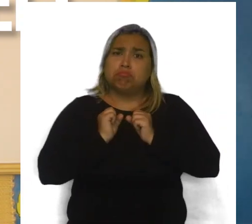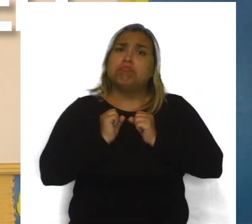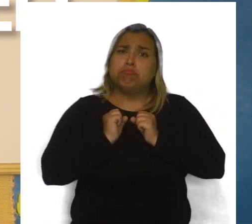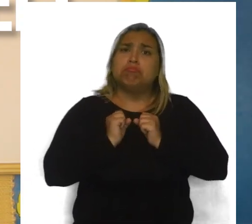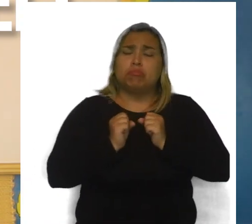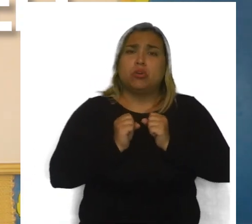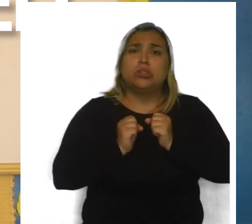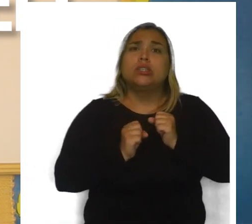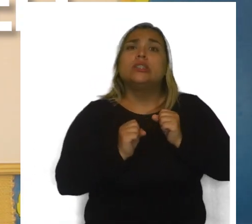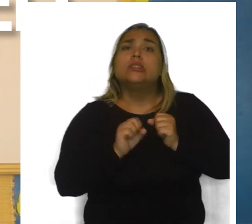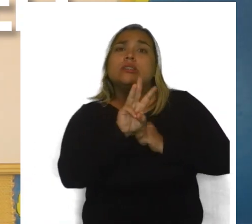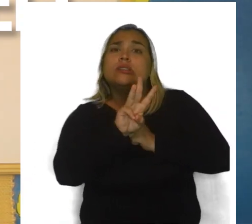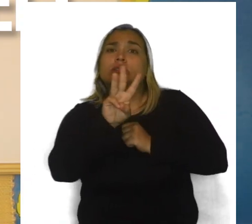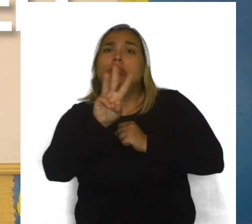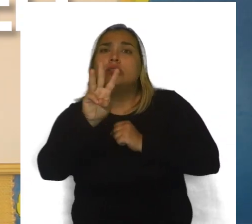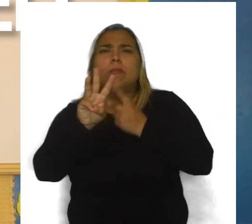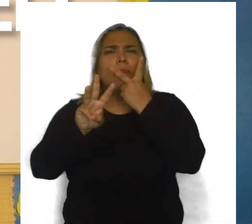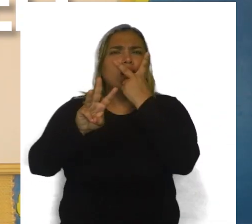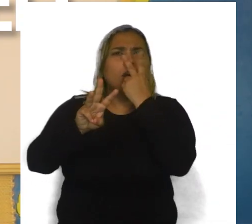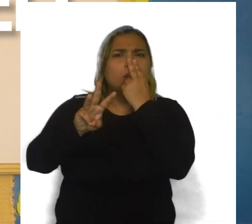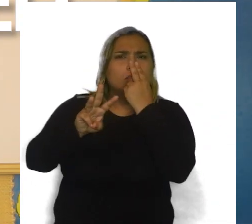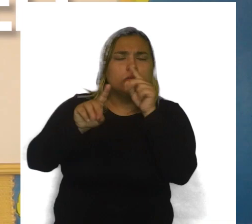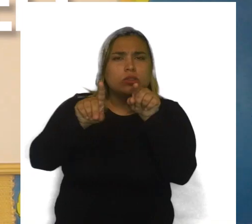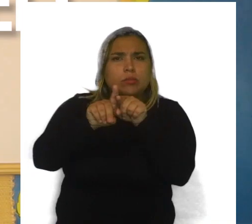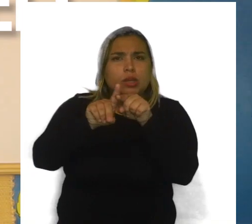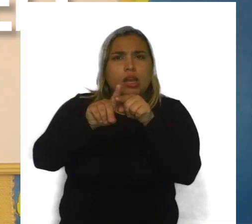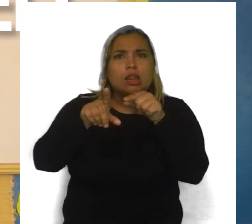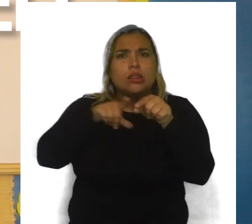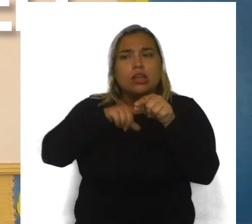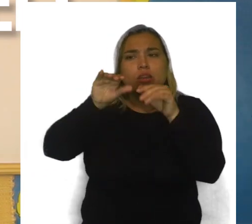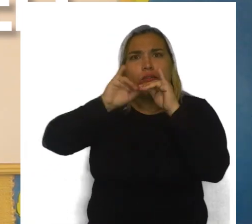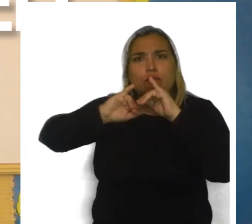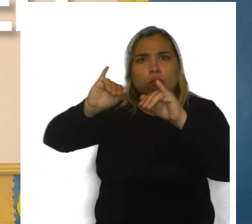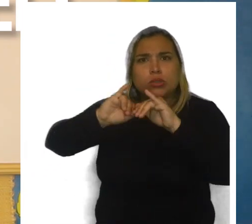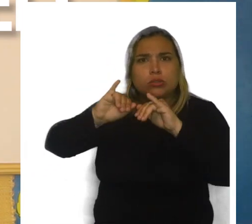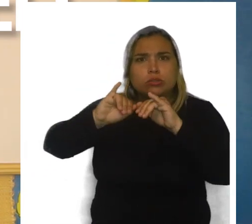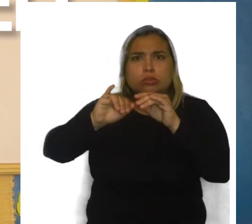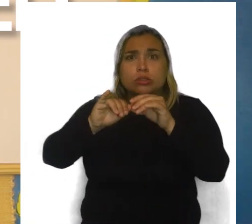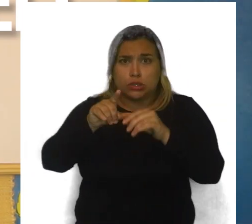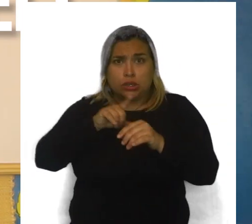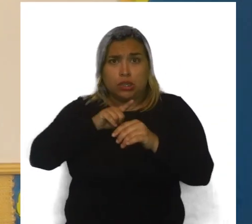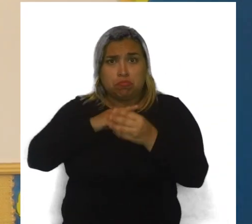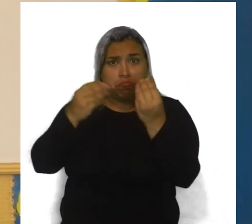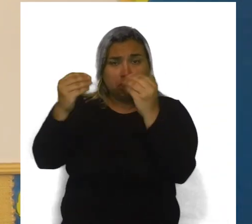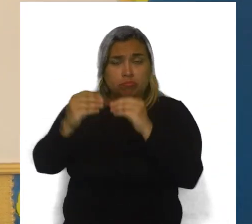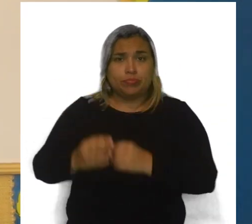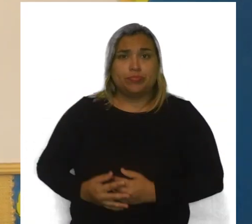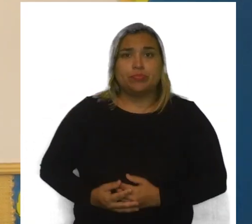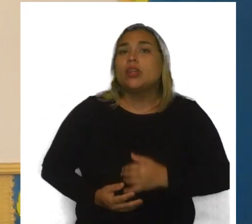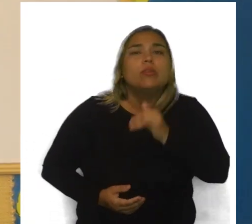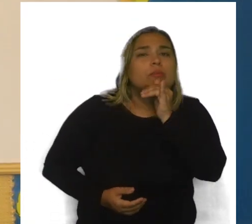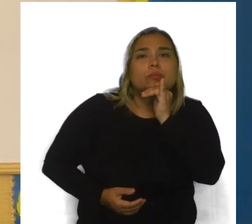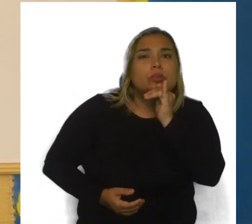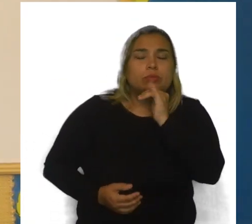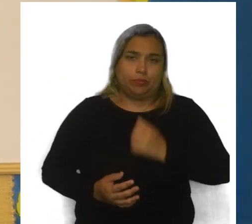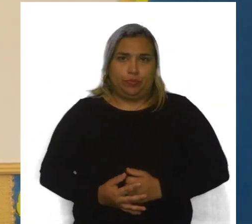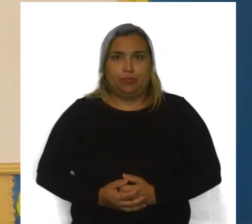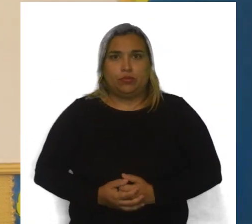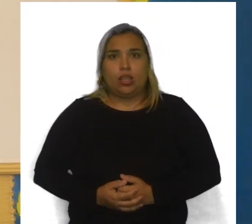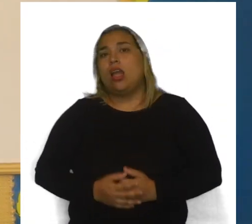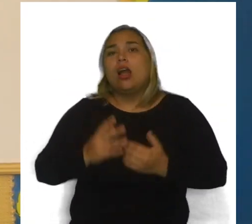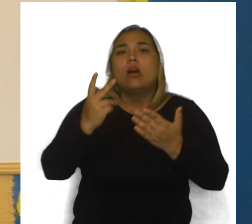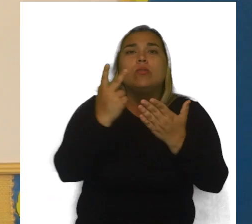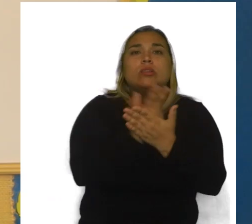procurar pelos sites similares e ver se estas informações não estão disponíveis neles. Por exemplo, pode ser que